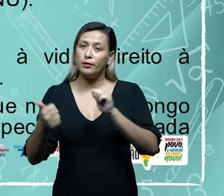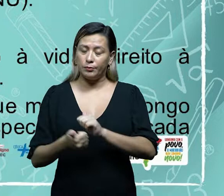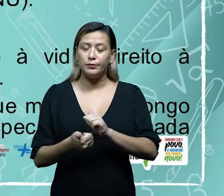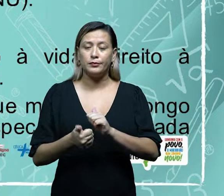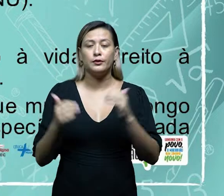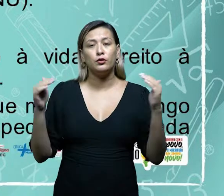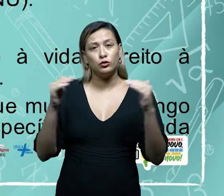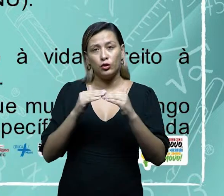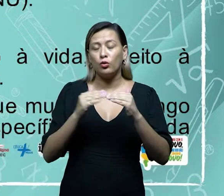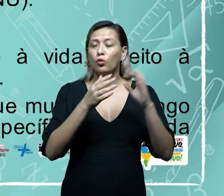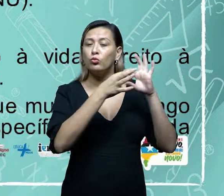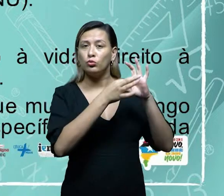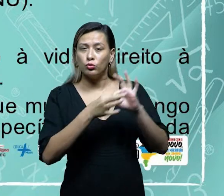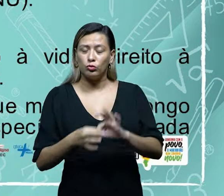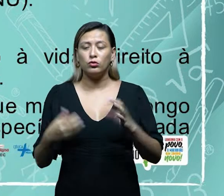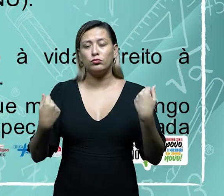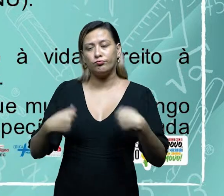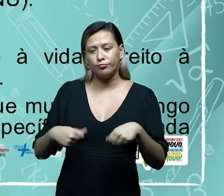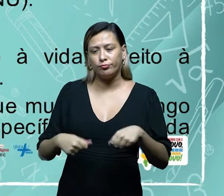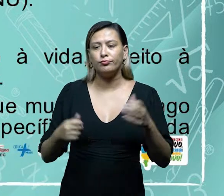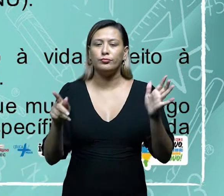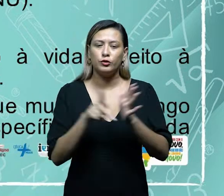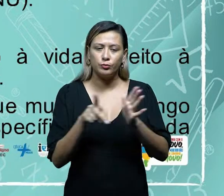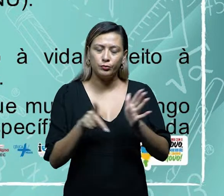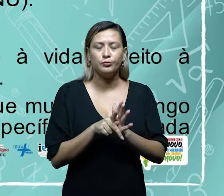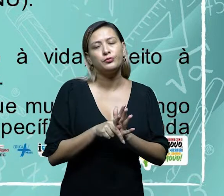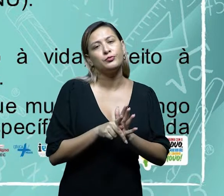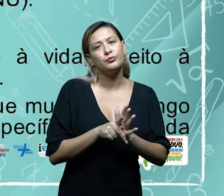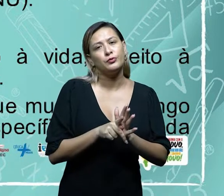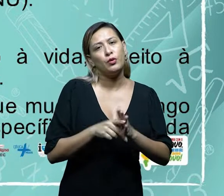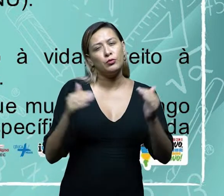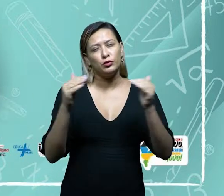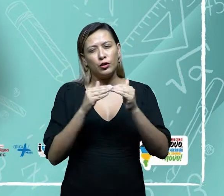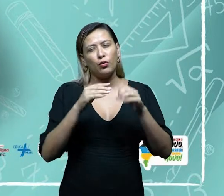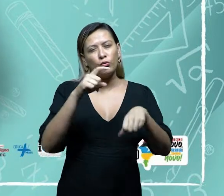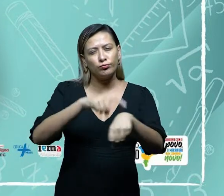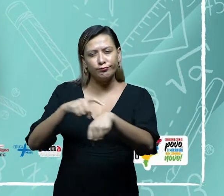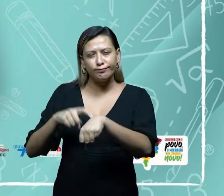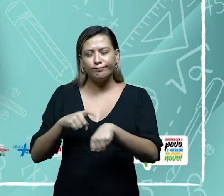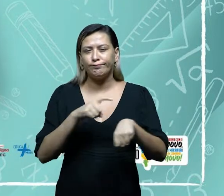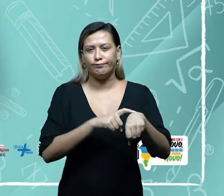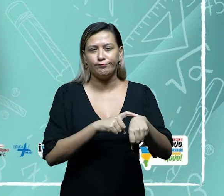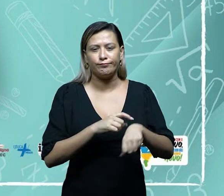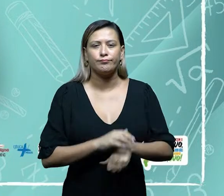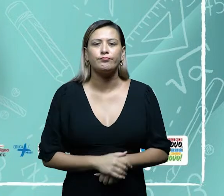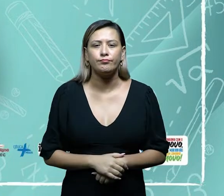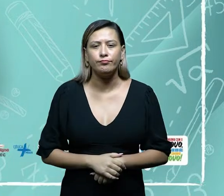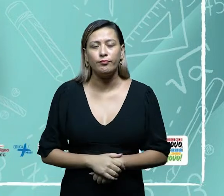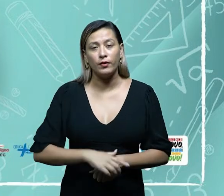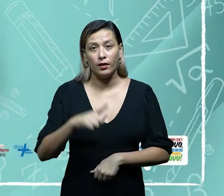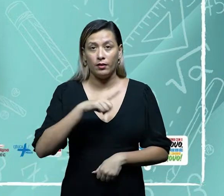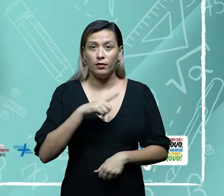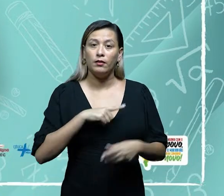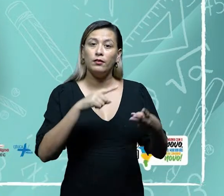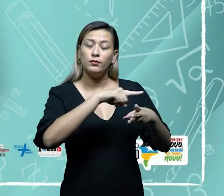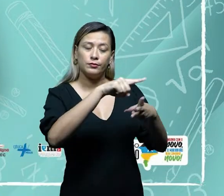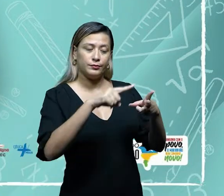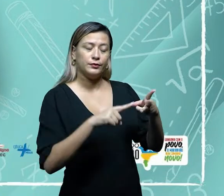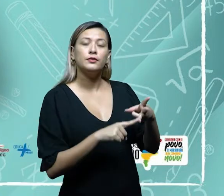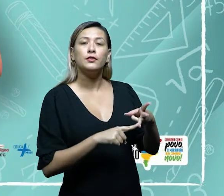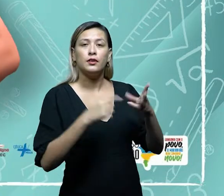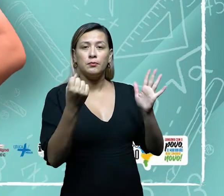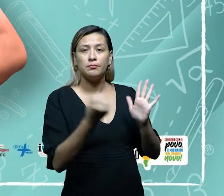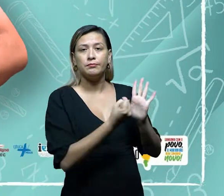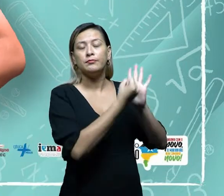situações, às necessidades específicas de cada momento. A gente tem 3 marcos nos direitos